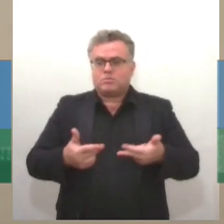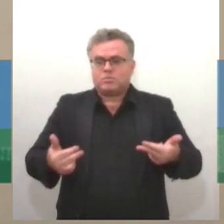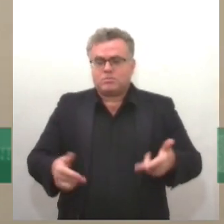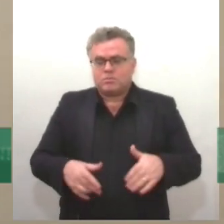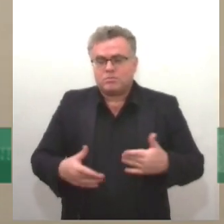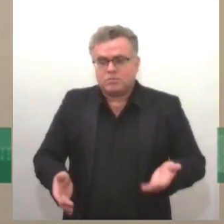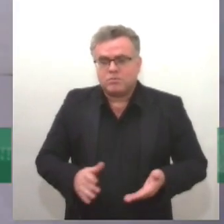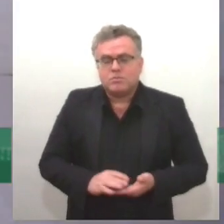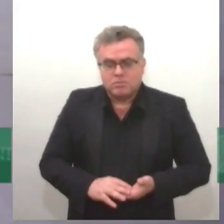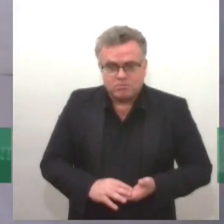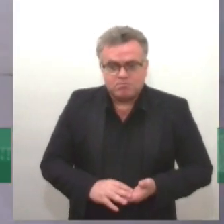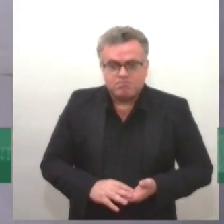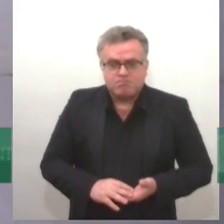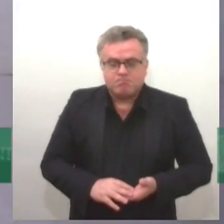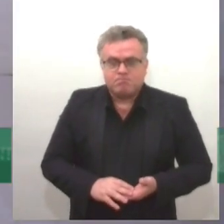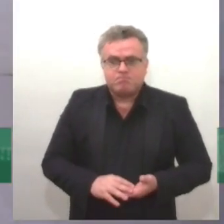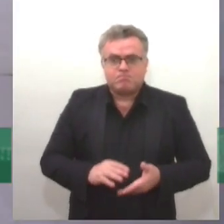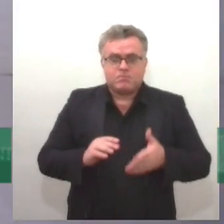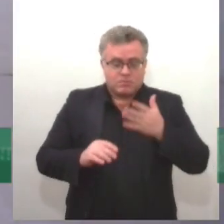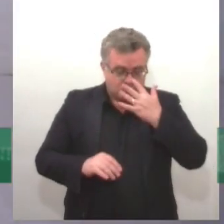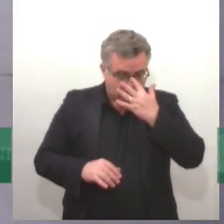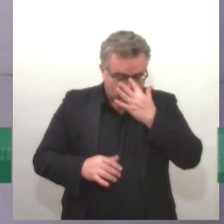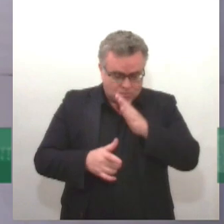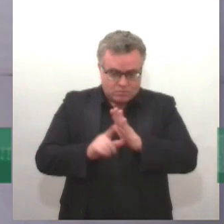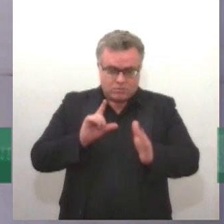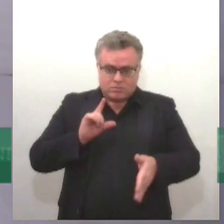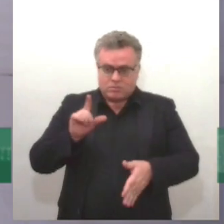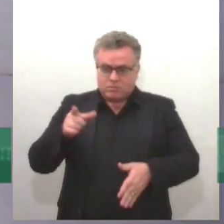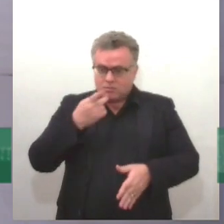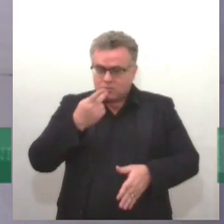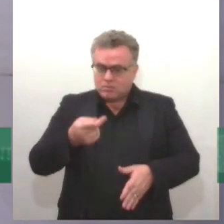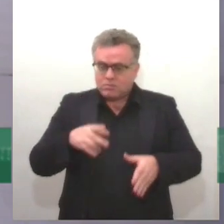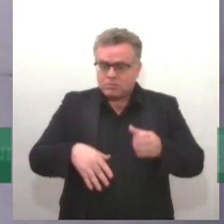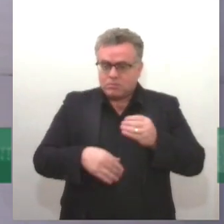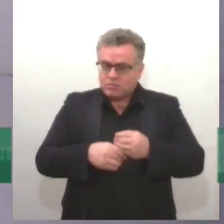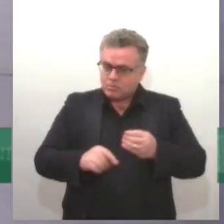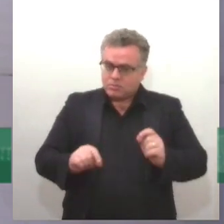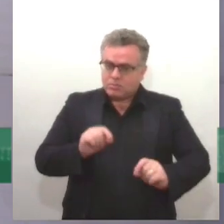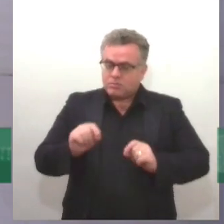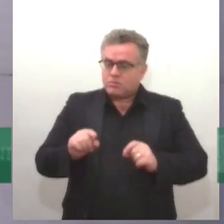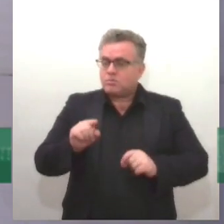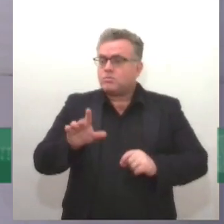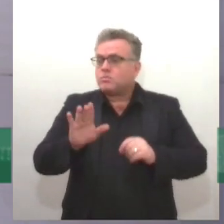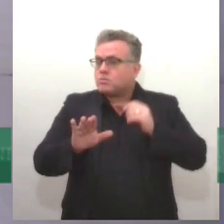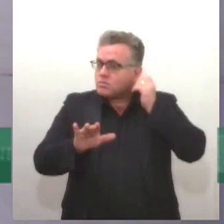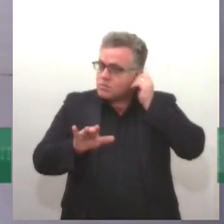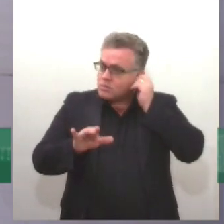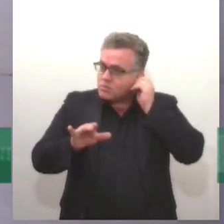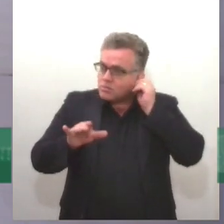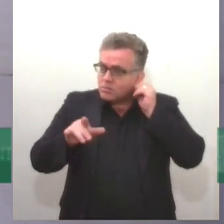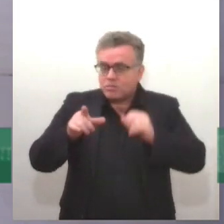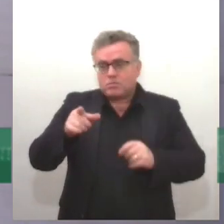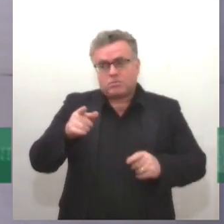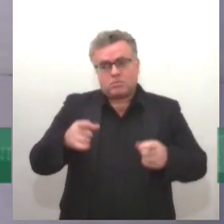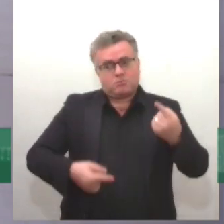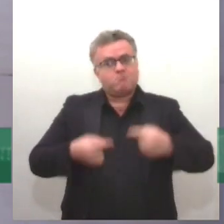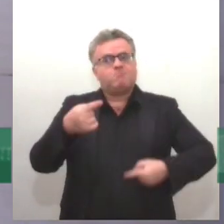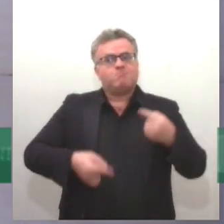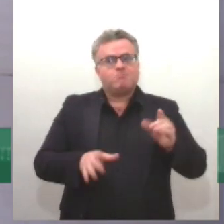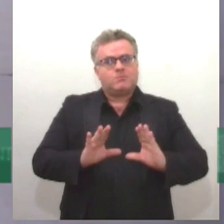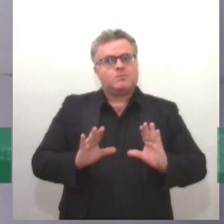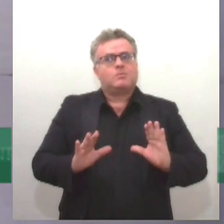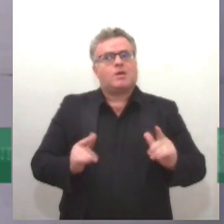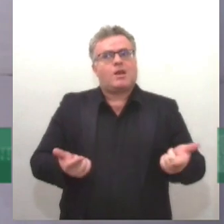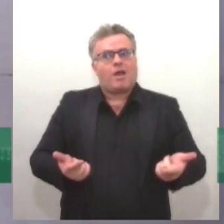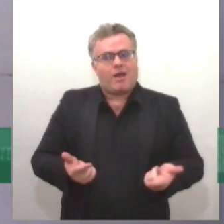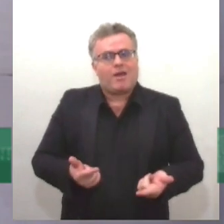Selene comentar, não posso deixar de frisar que aí seria mais um embate entre o Legislativo e o STF, que vem aí,